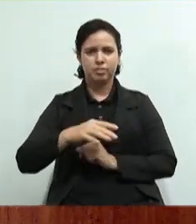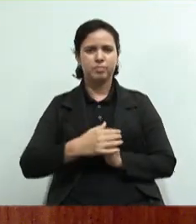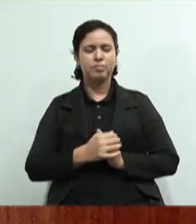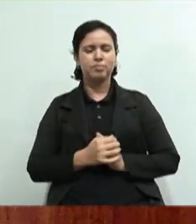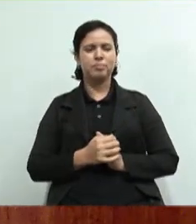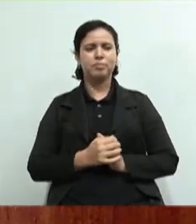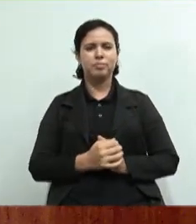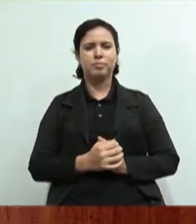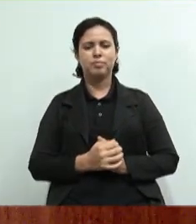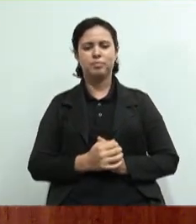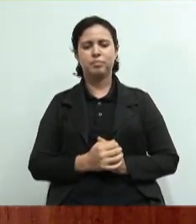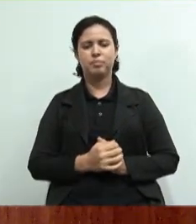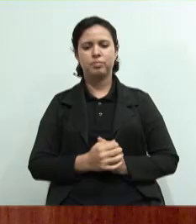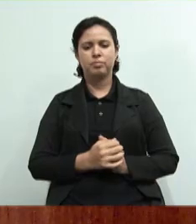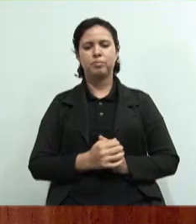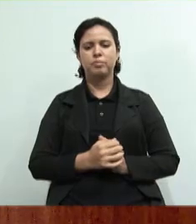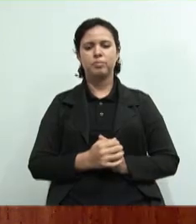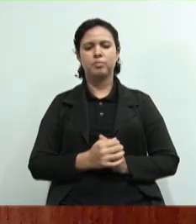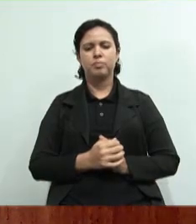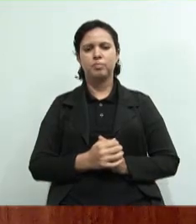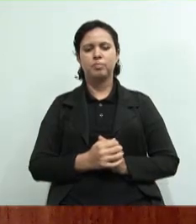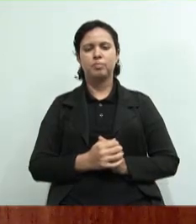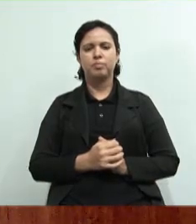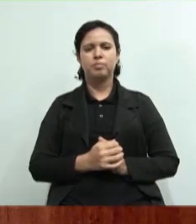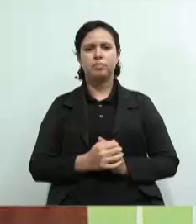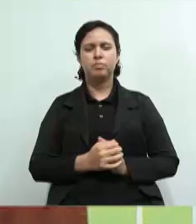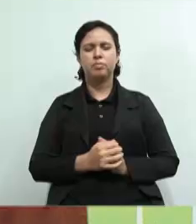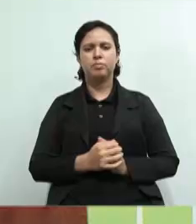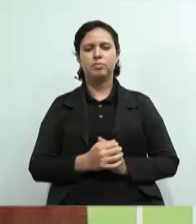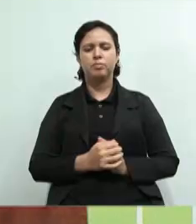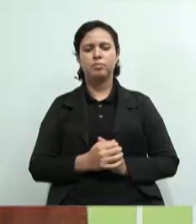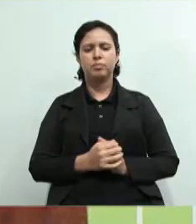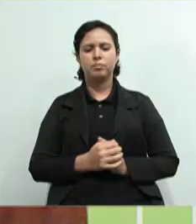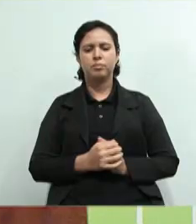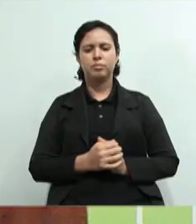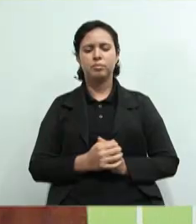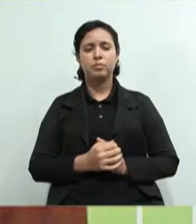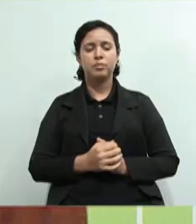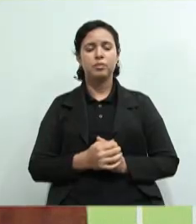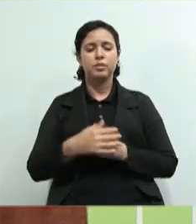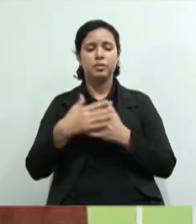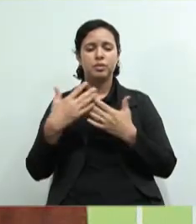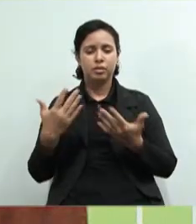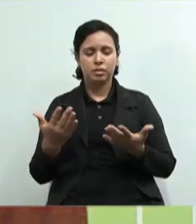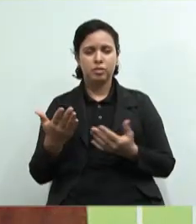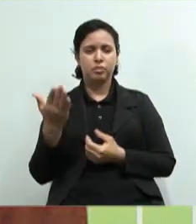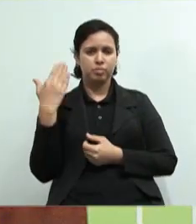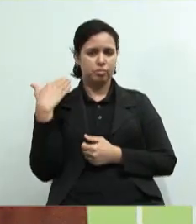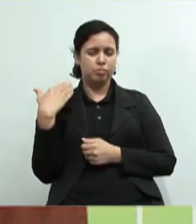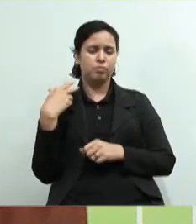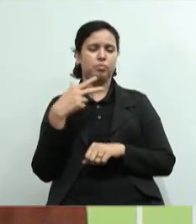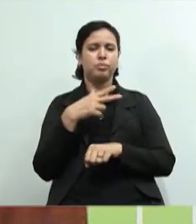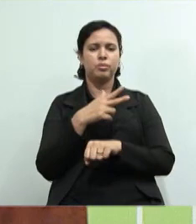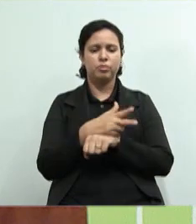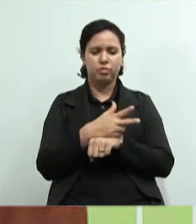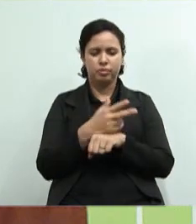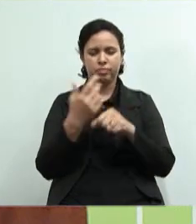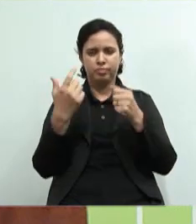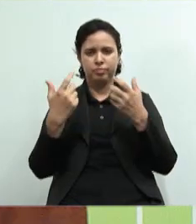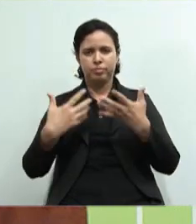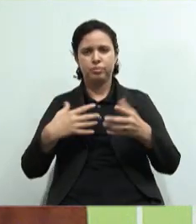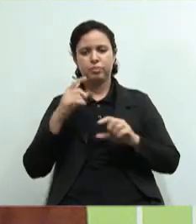Ok. Então, o A, no vídeo passa uma ideia um pouquinho assim de